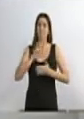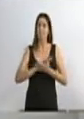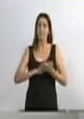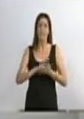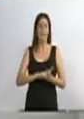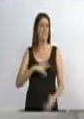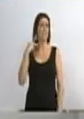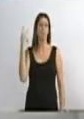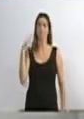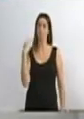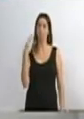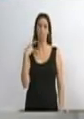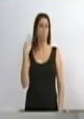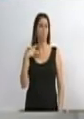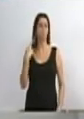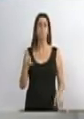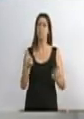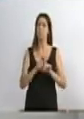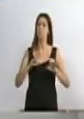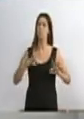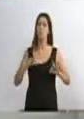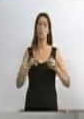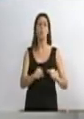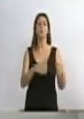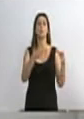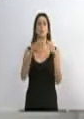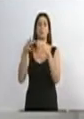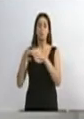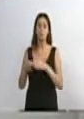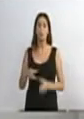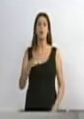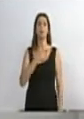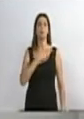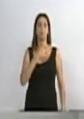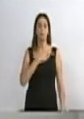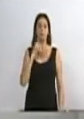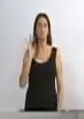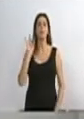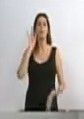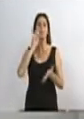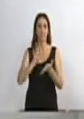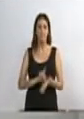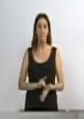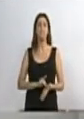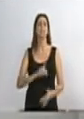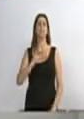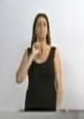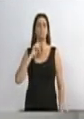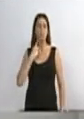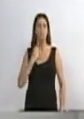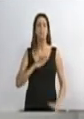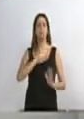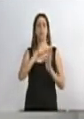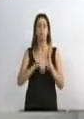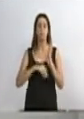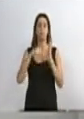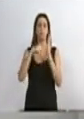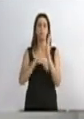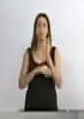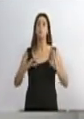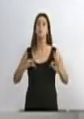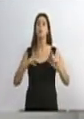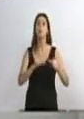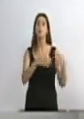sua insatisfação com todos os partidos jogados na lama da corrupção.